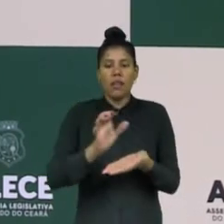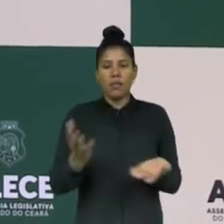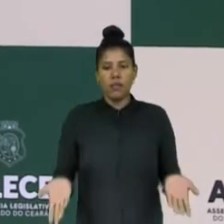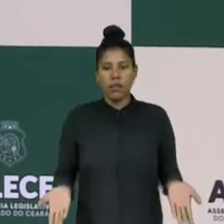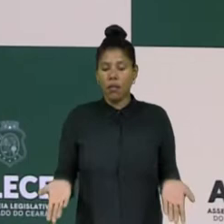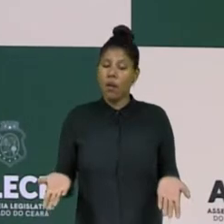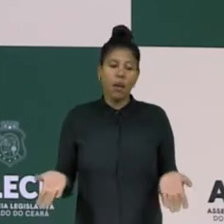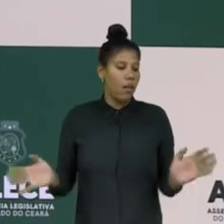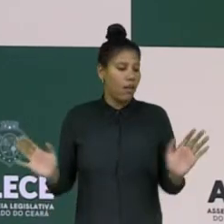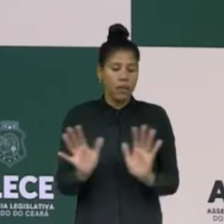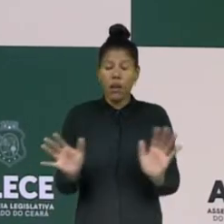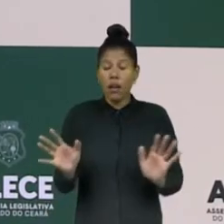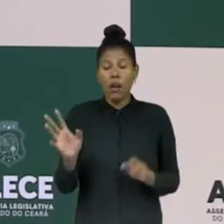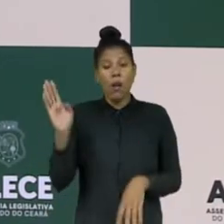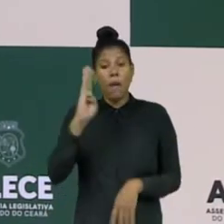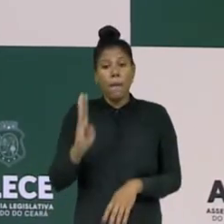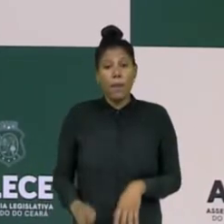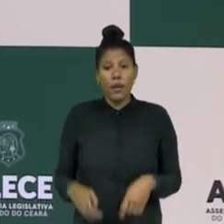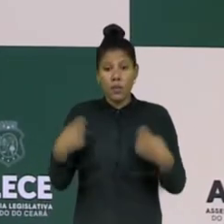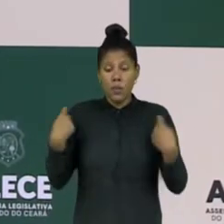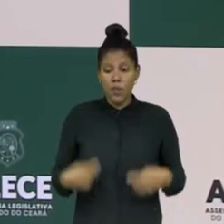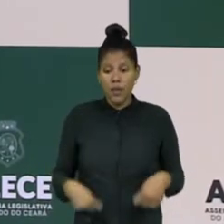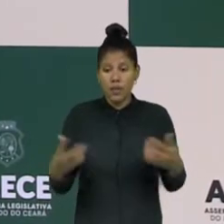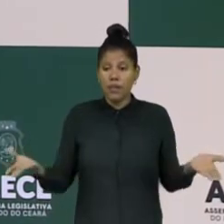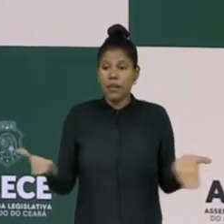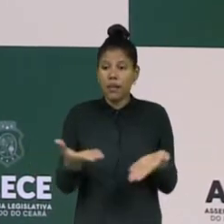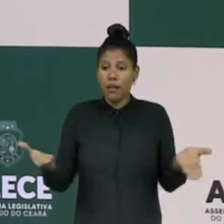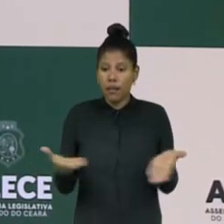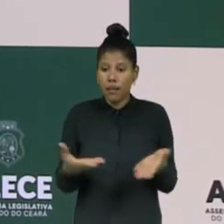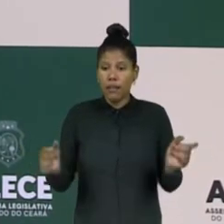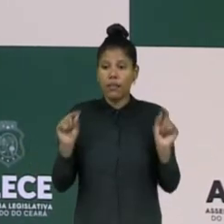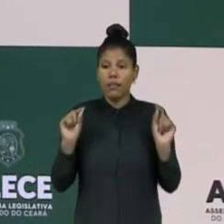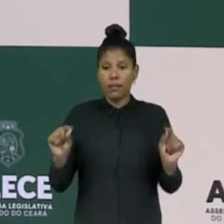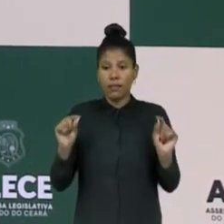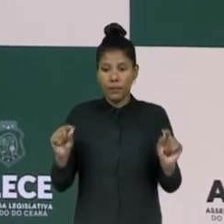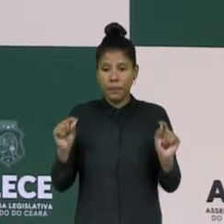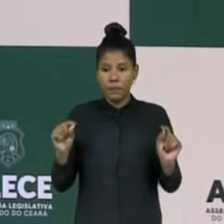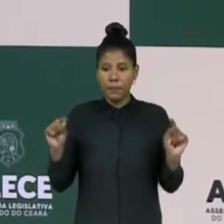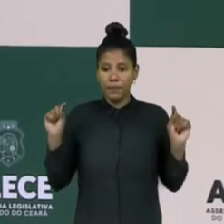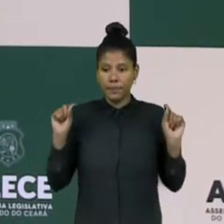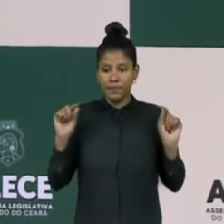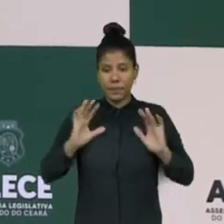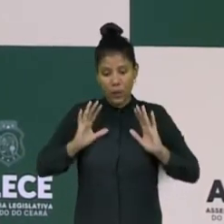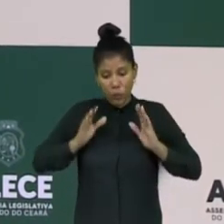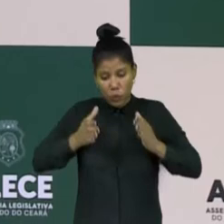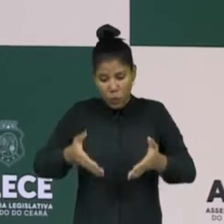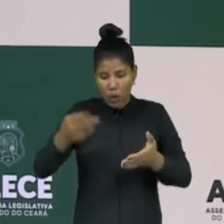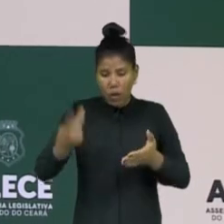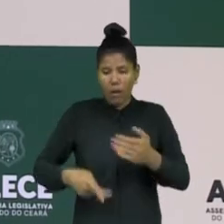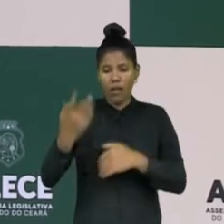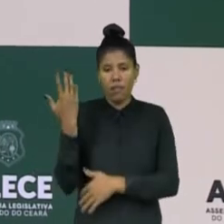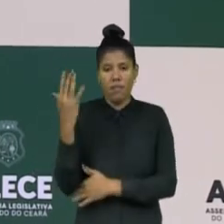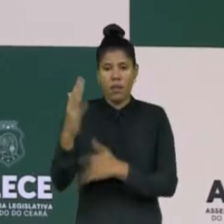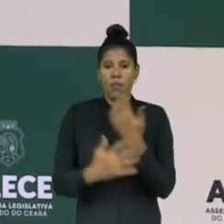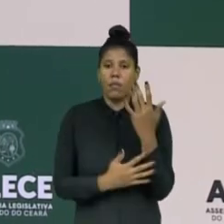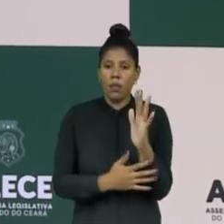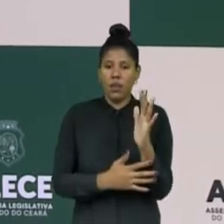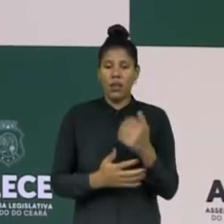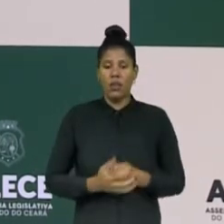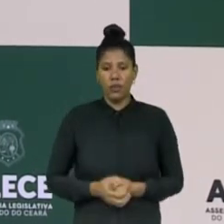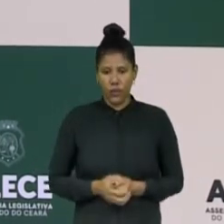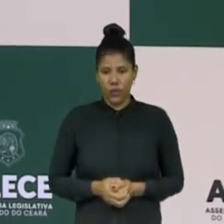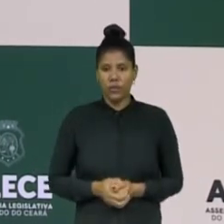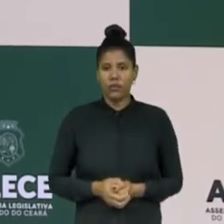Brasil precisa cada vez mais olhar para a nossa natureza, preservar o nosso ambiente, porque nós